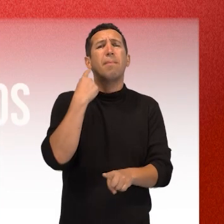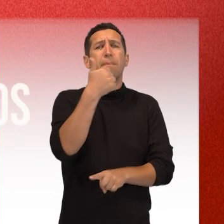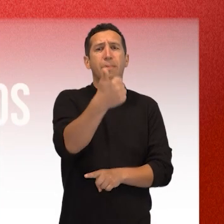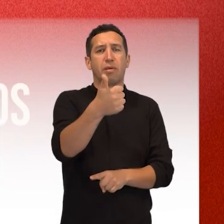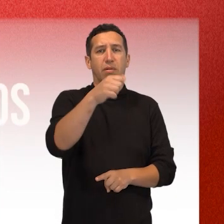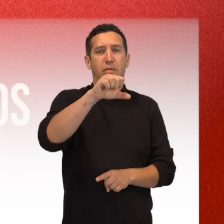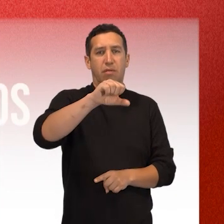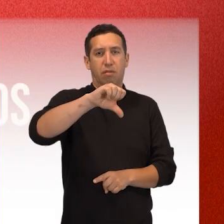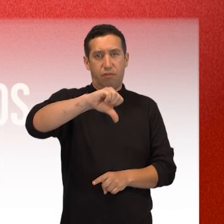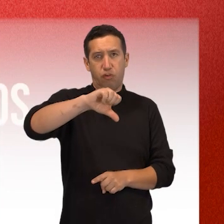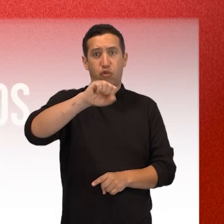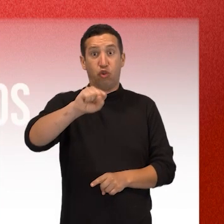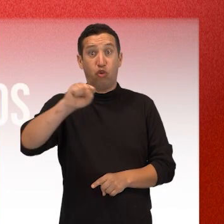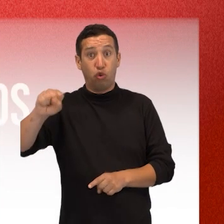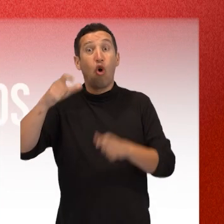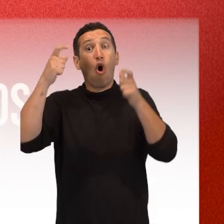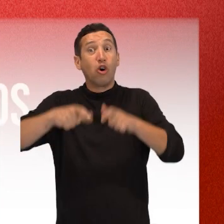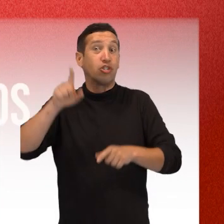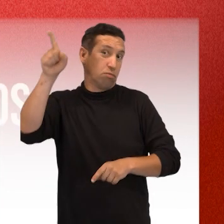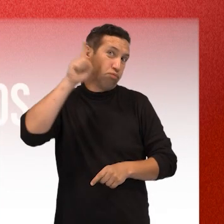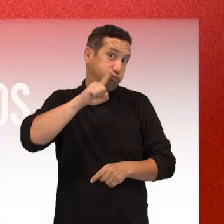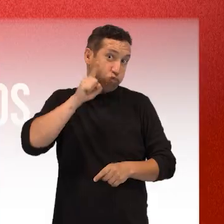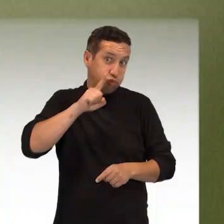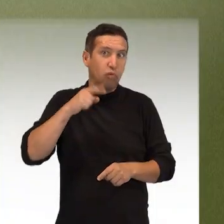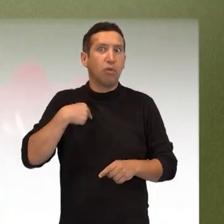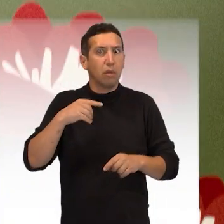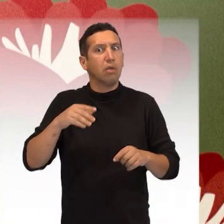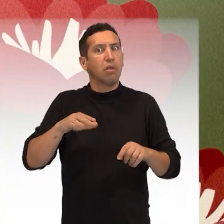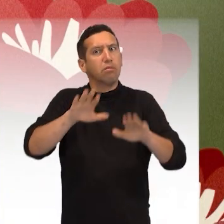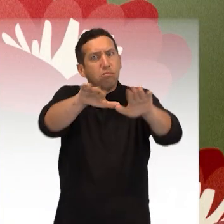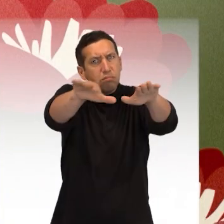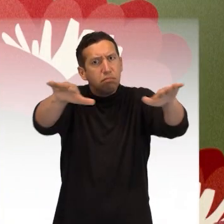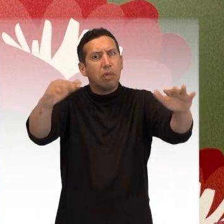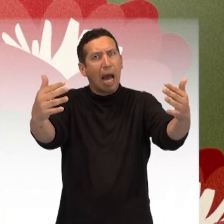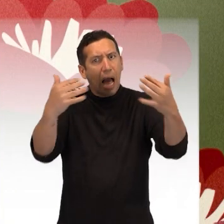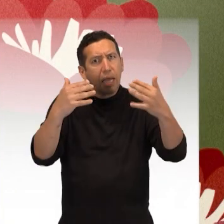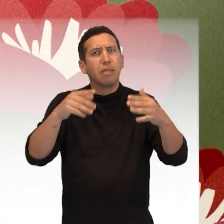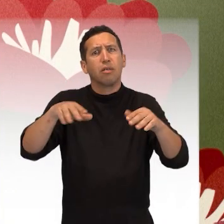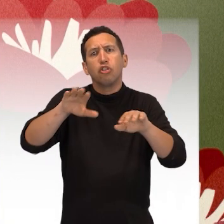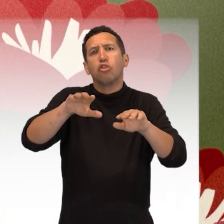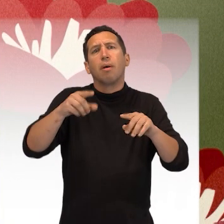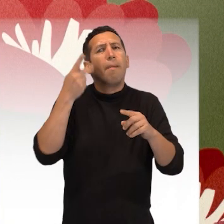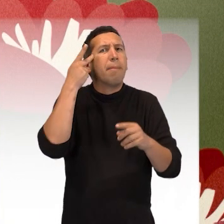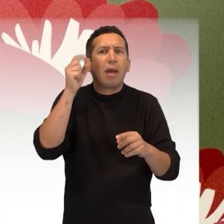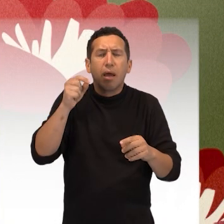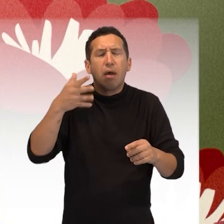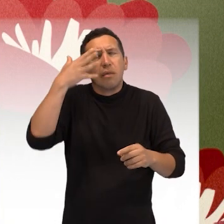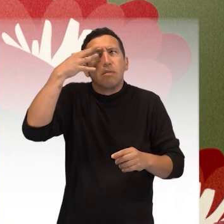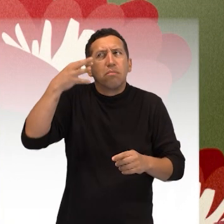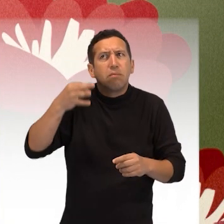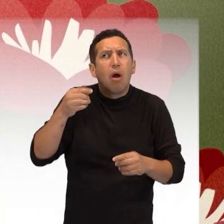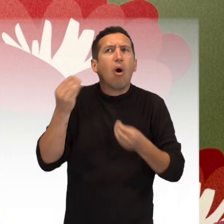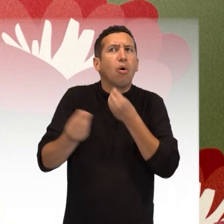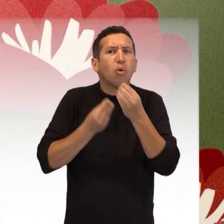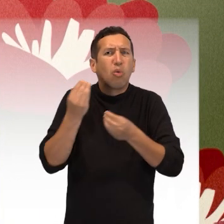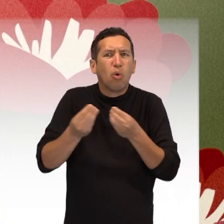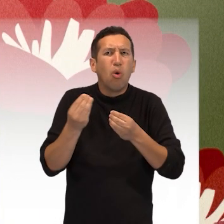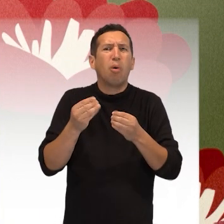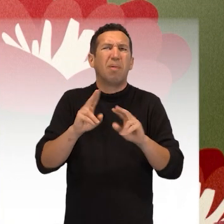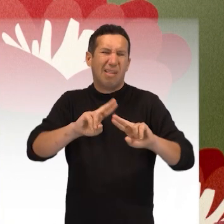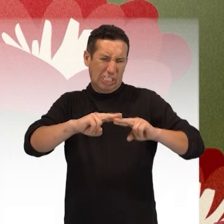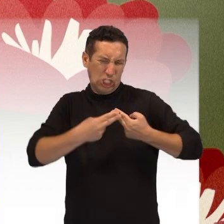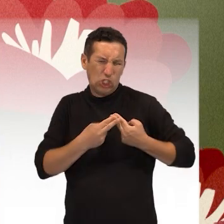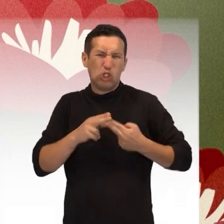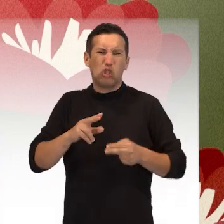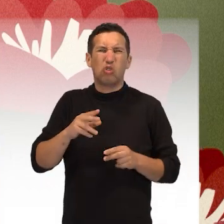em 1988 nos Estados Unidos e chama atenção para a necessidade de humanização do atendimento às